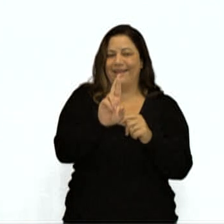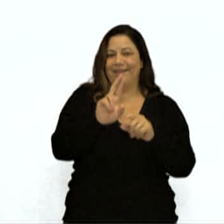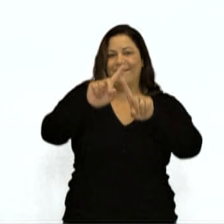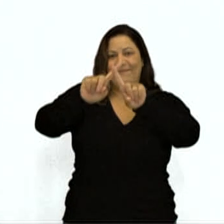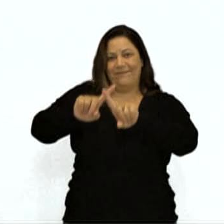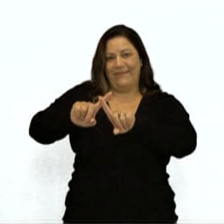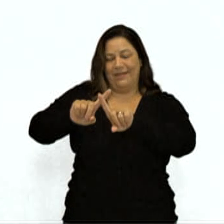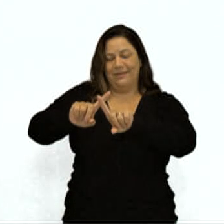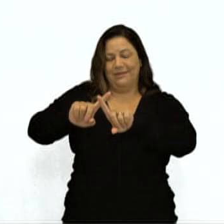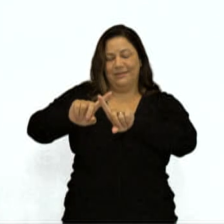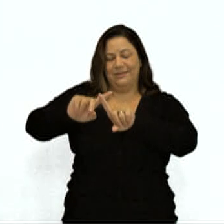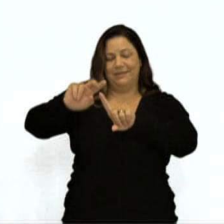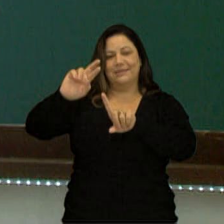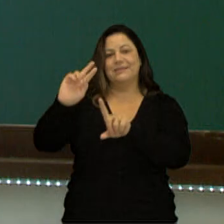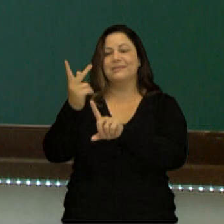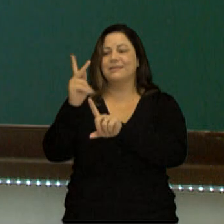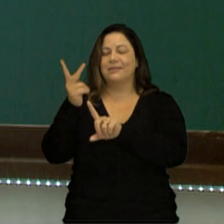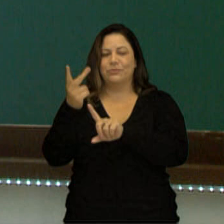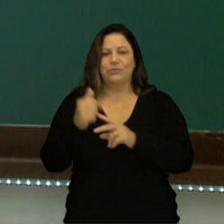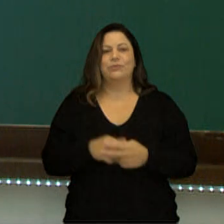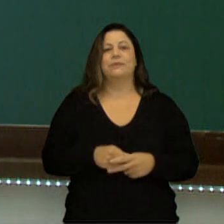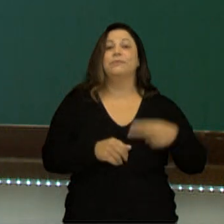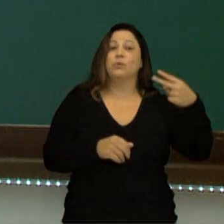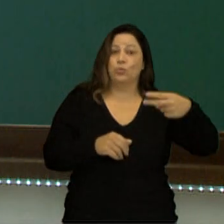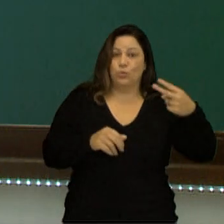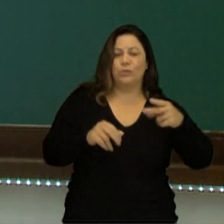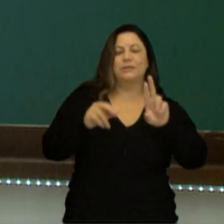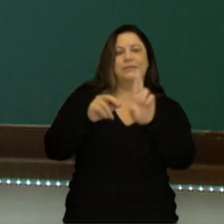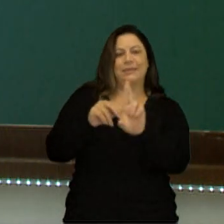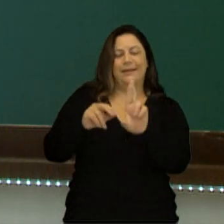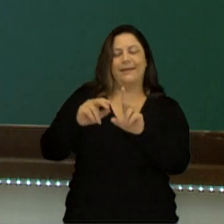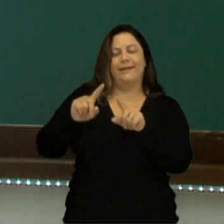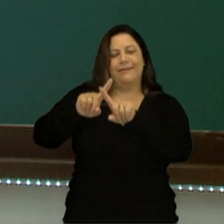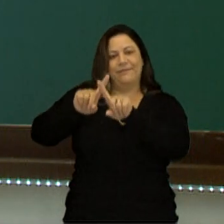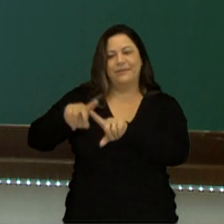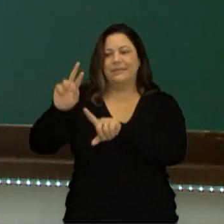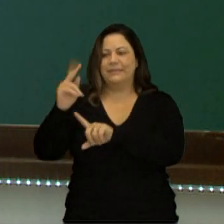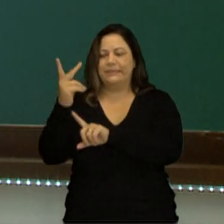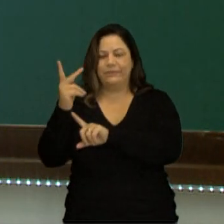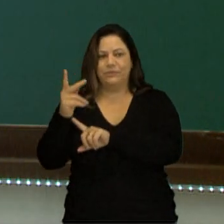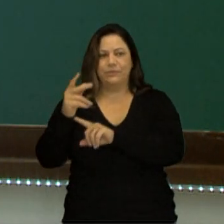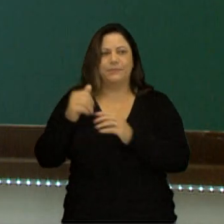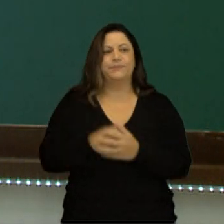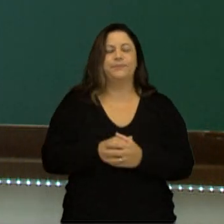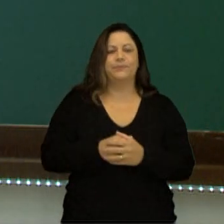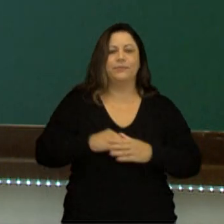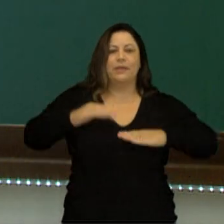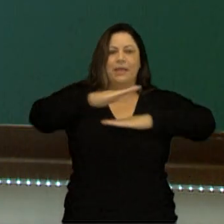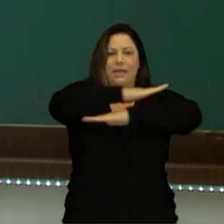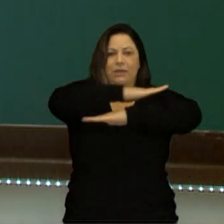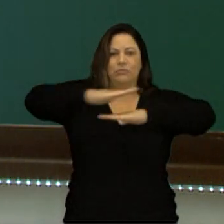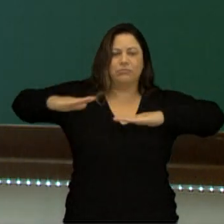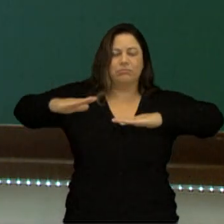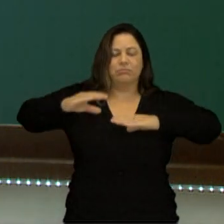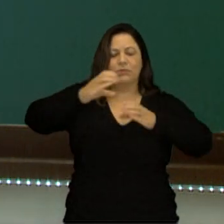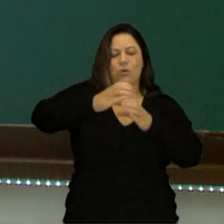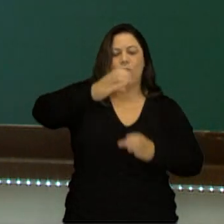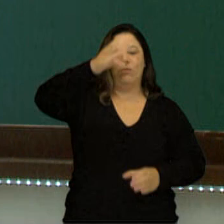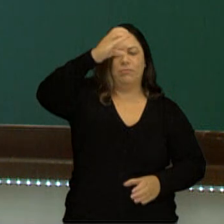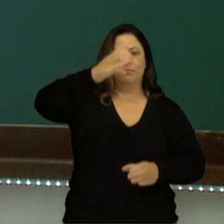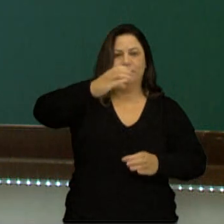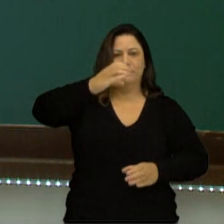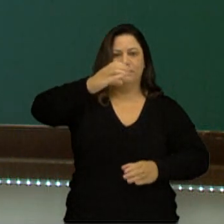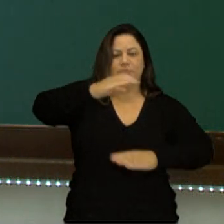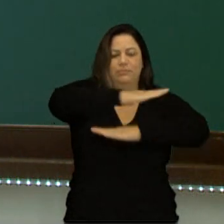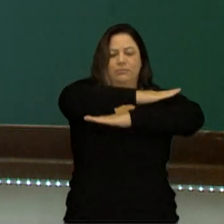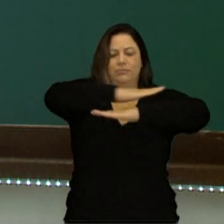a secção transversal é quando eu faço um plano cortando em qualquer posição do nosso cilindro, mas lembrando